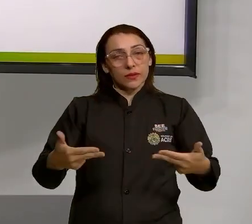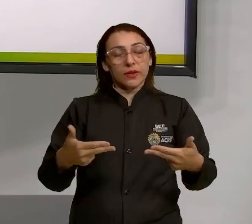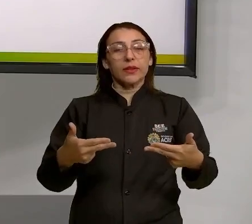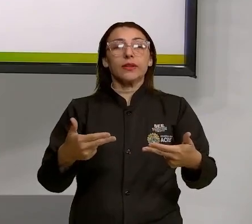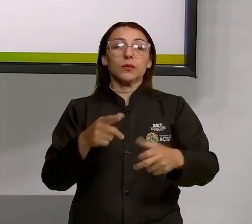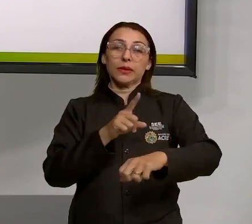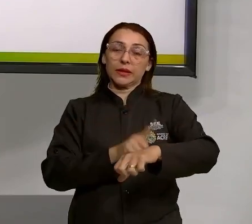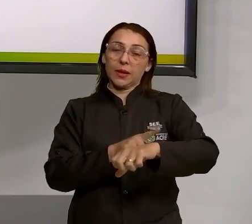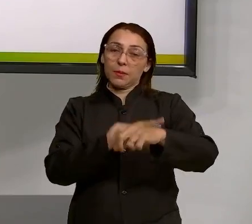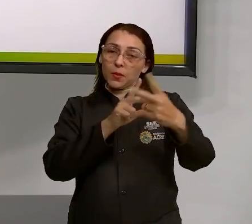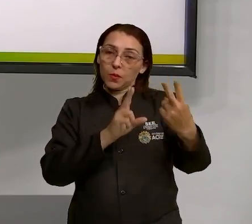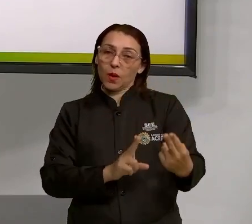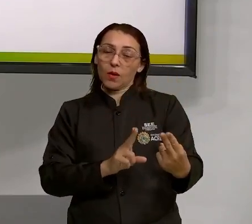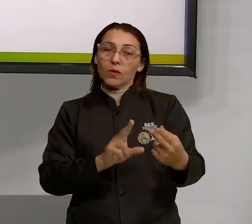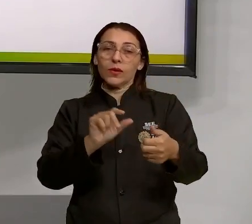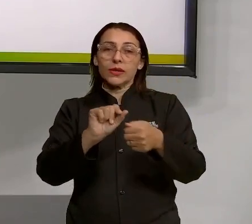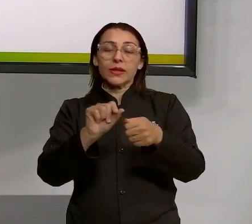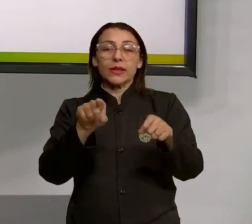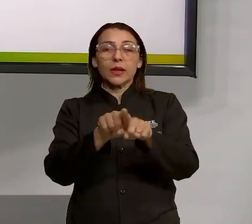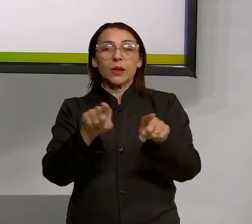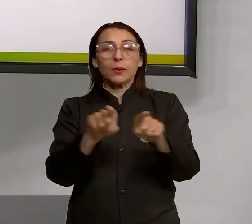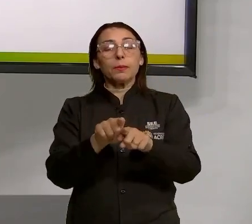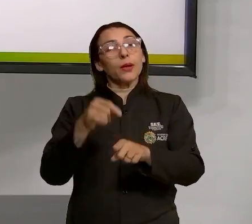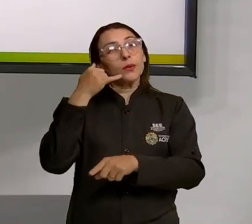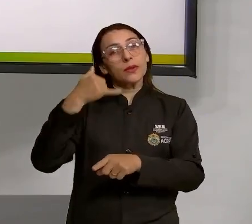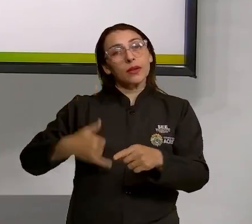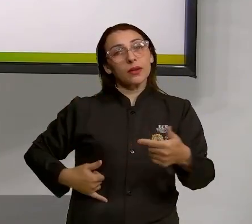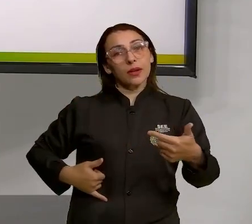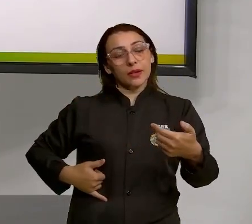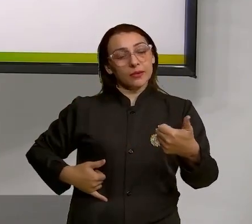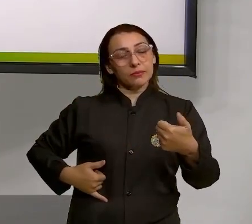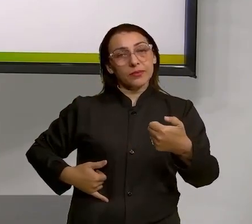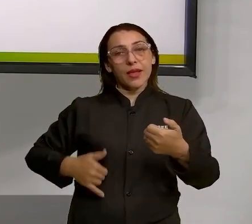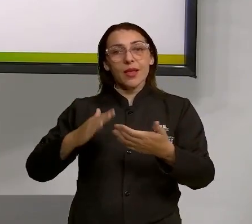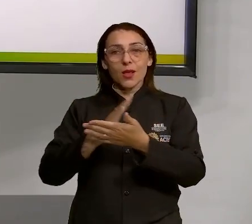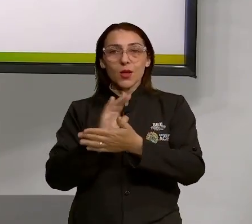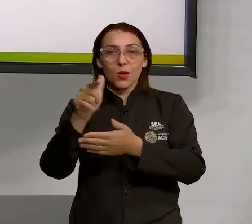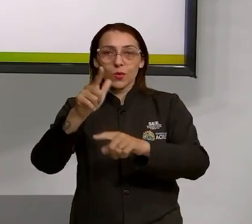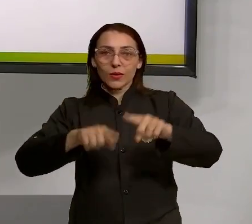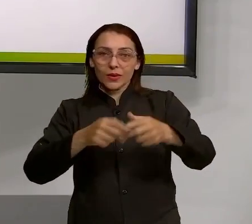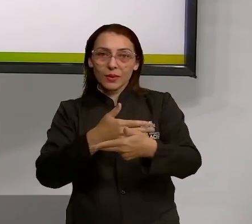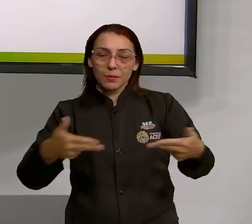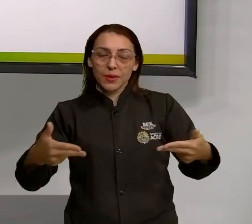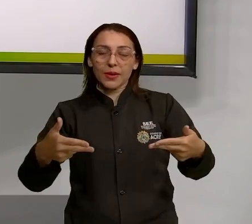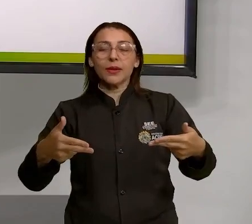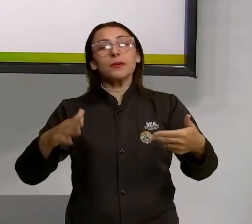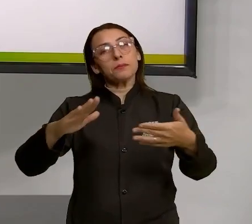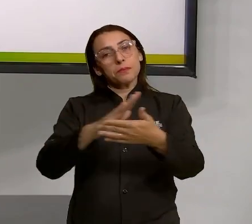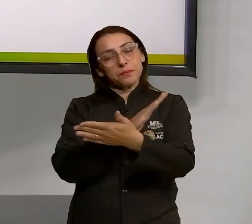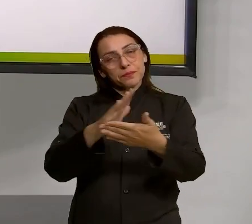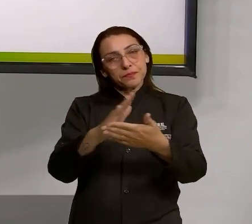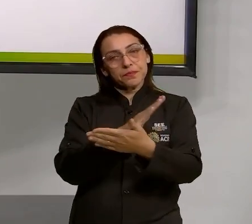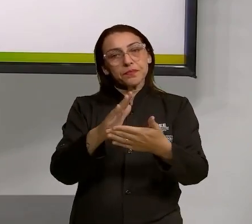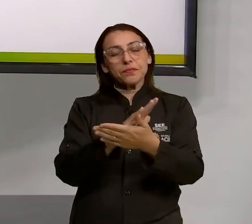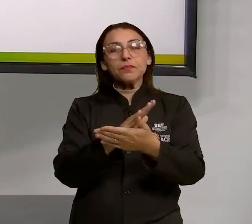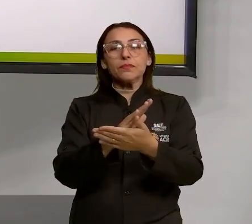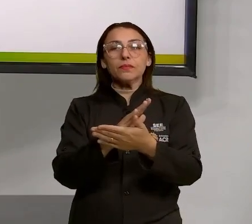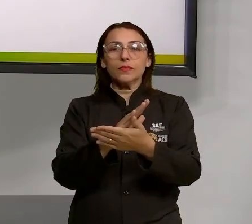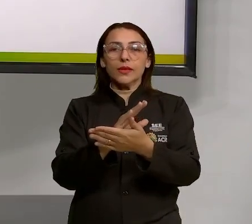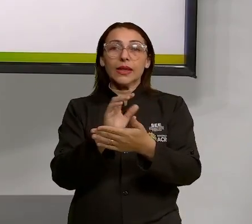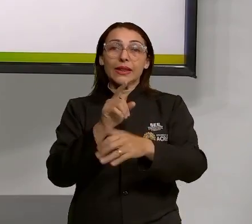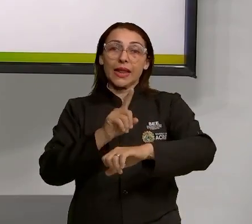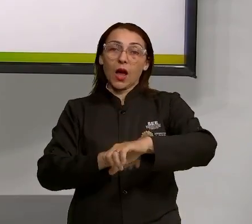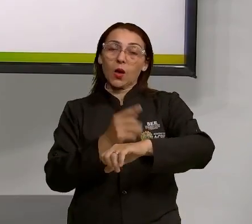tempo que a gente está mexendo também no aparelho celular e em outros aparelhos. Então, muitas vezes a gente está se alimentando, hora